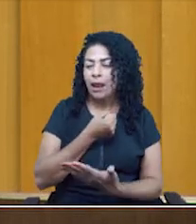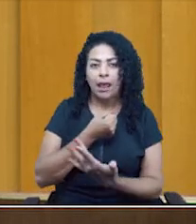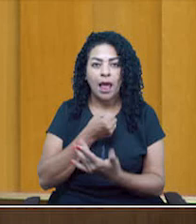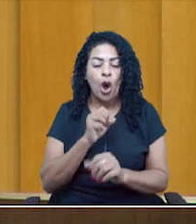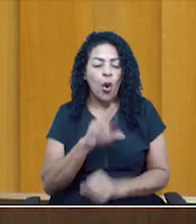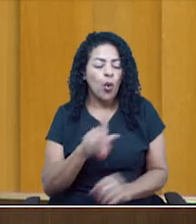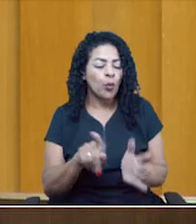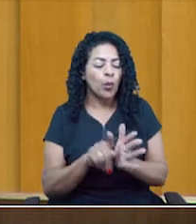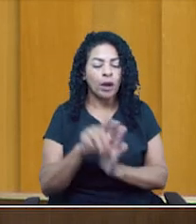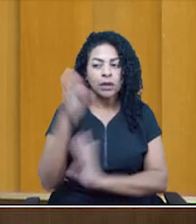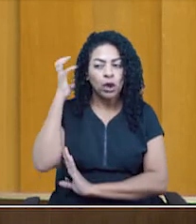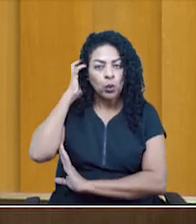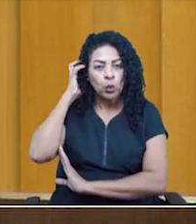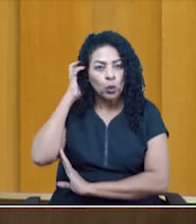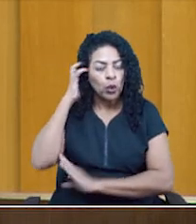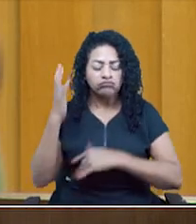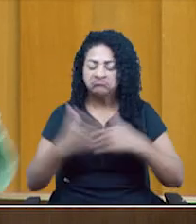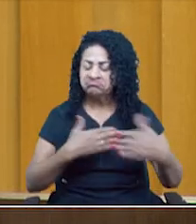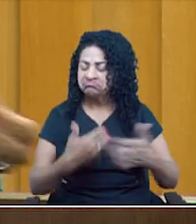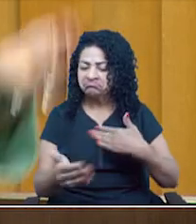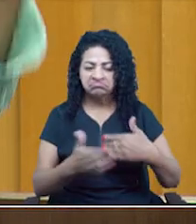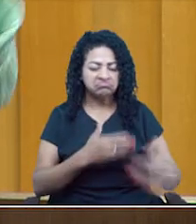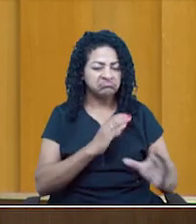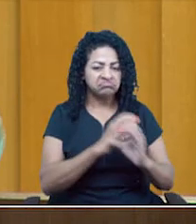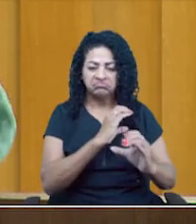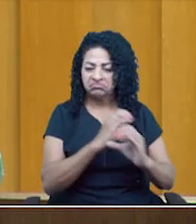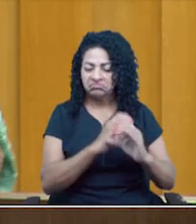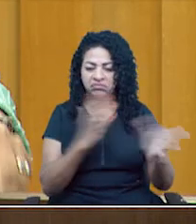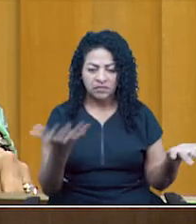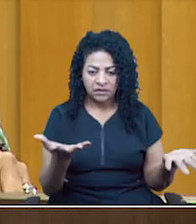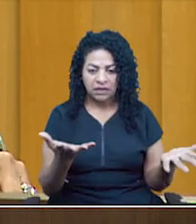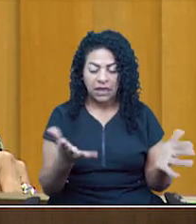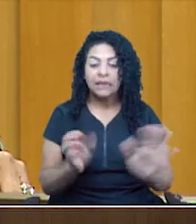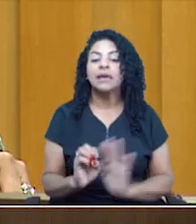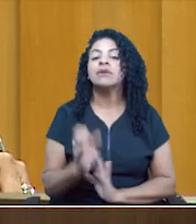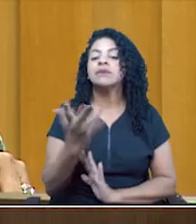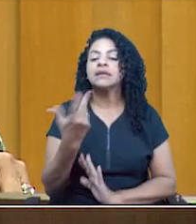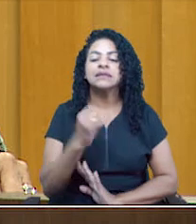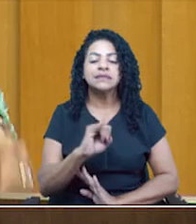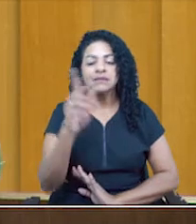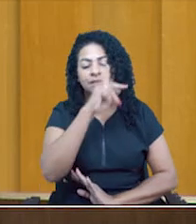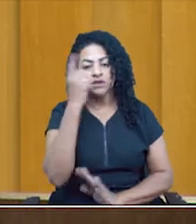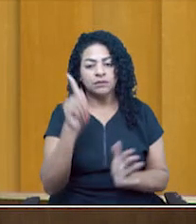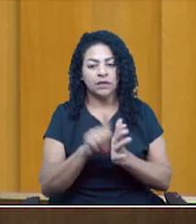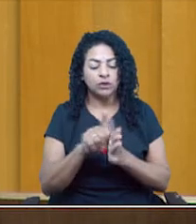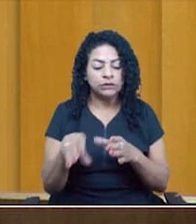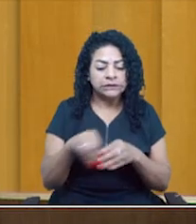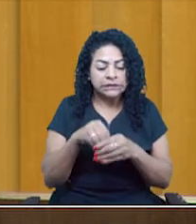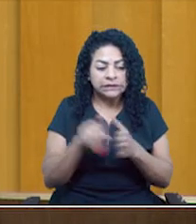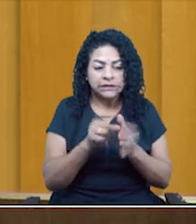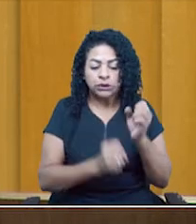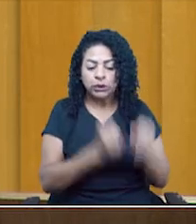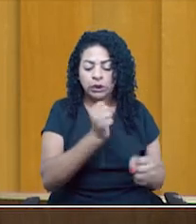comunicação qualquer, no tocante a uma determinada atividade estatal do Poder Judiciário, ou a uma